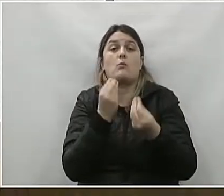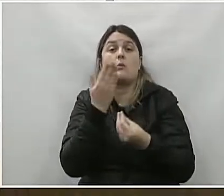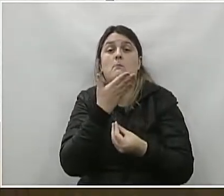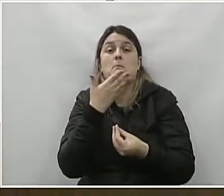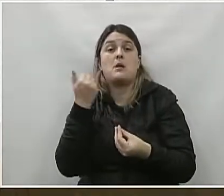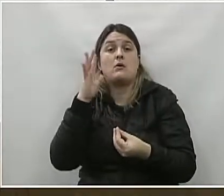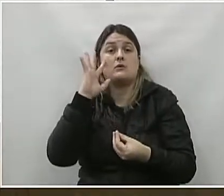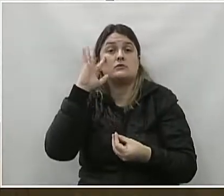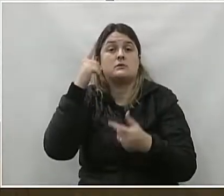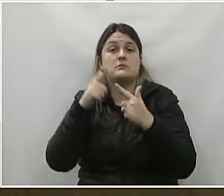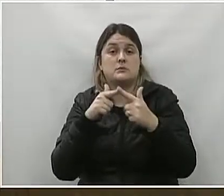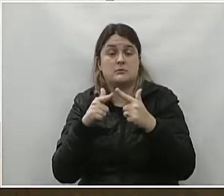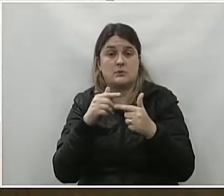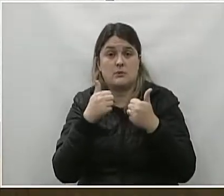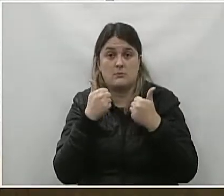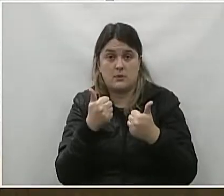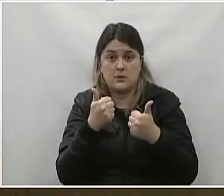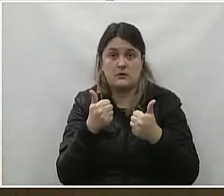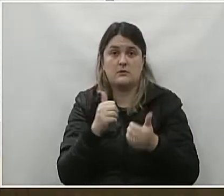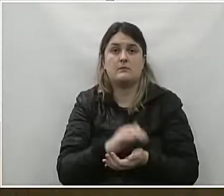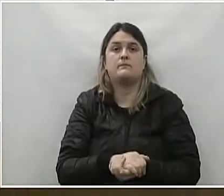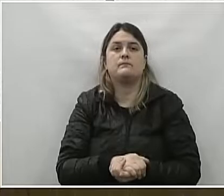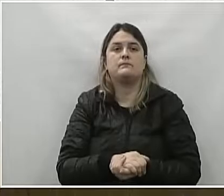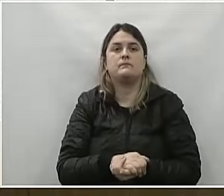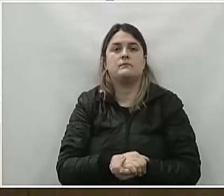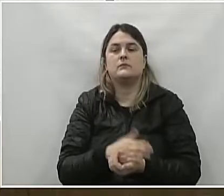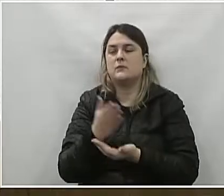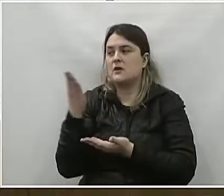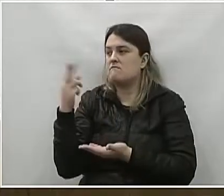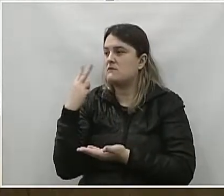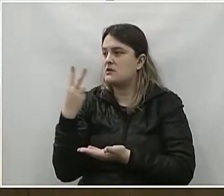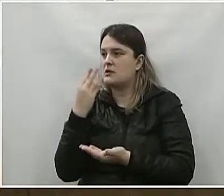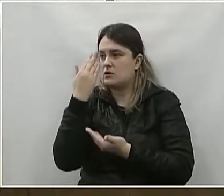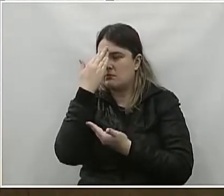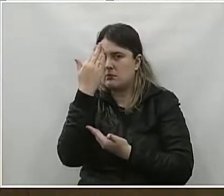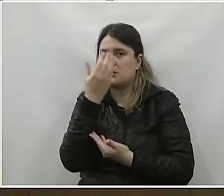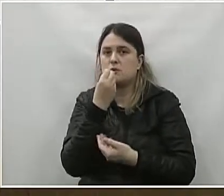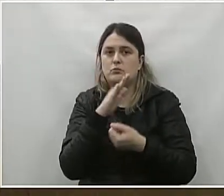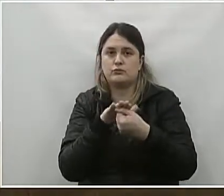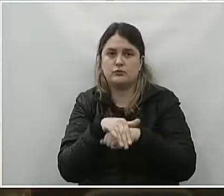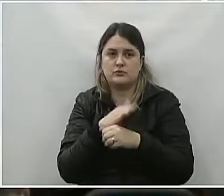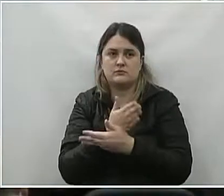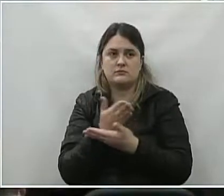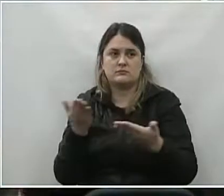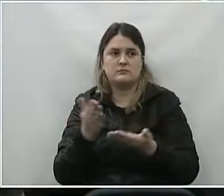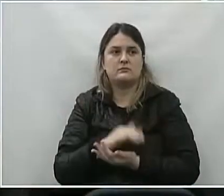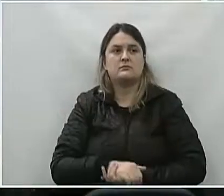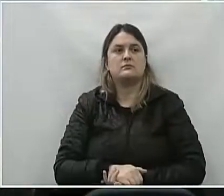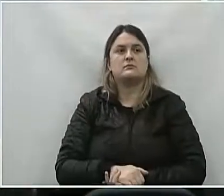solução. Tá bom, meus amigos? Seria isso. Nobres vereadores, muito obrigado. Uma boa noite a todos.